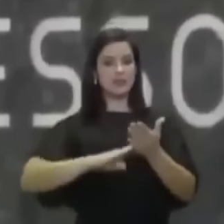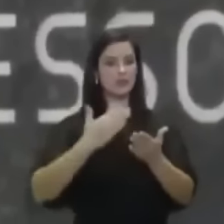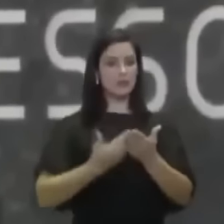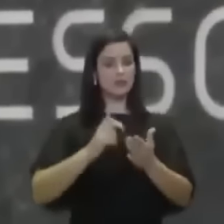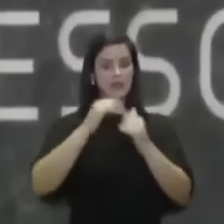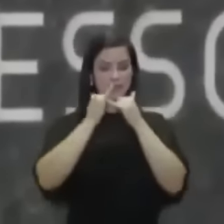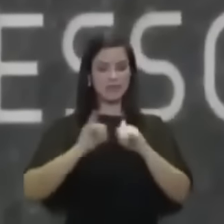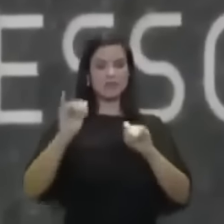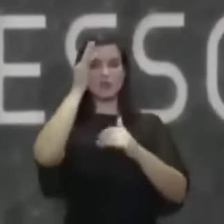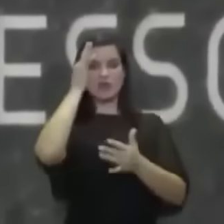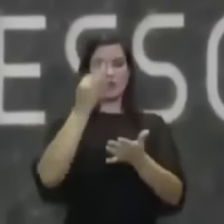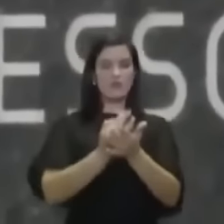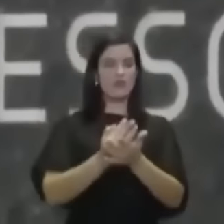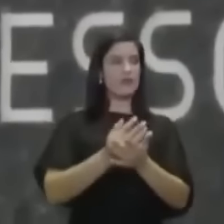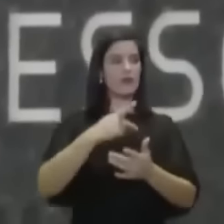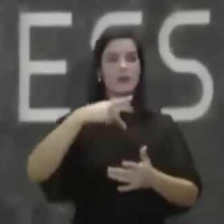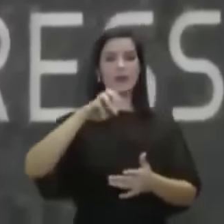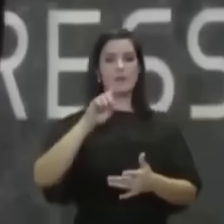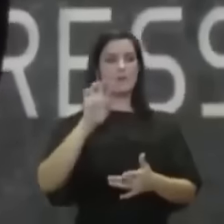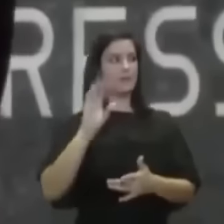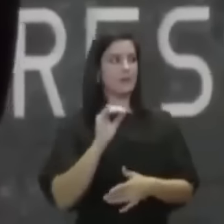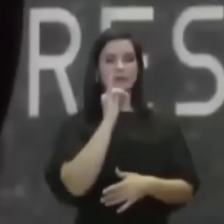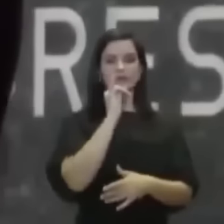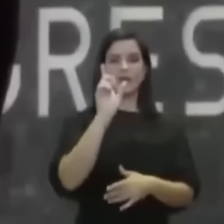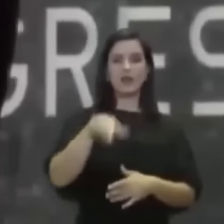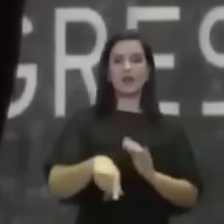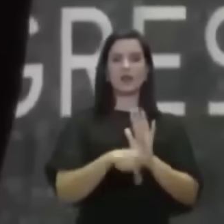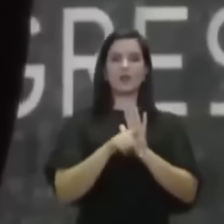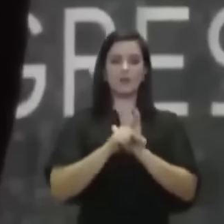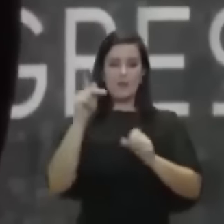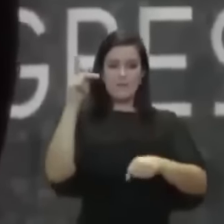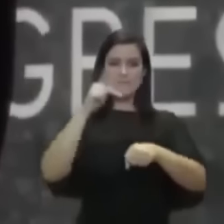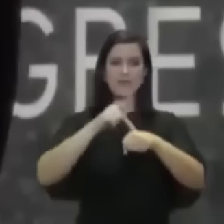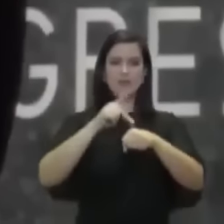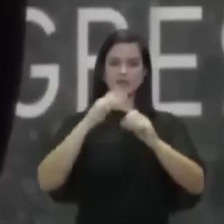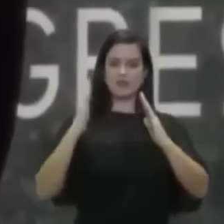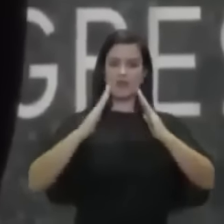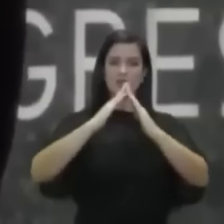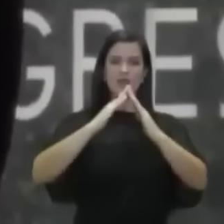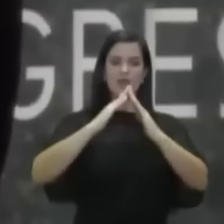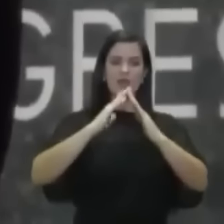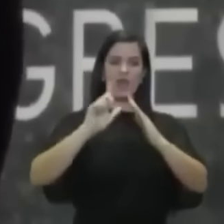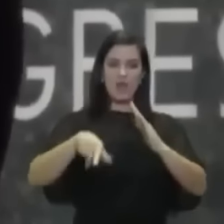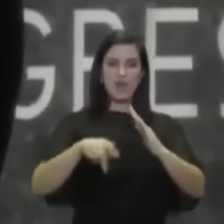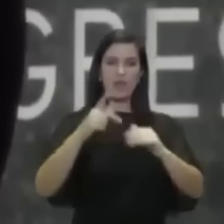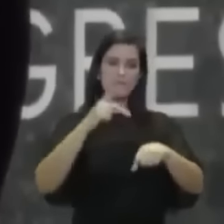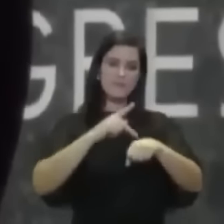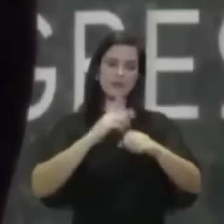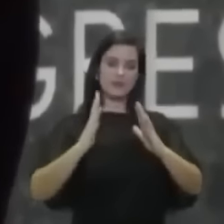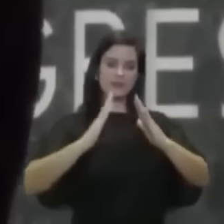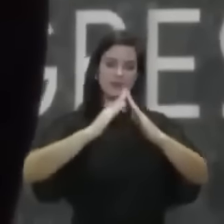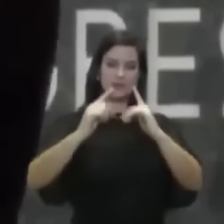fé pronunciada por Pedro é a pedra sobre a qual a igreja está edificada: tu és o Cristo, o Filho do Deus vivo. Mas eu